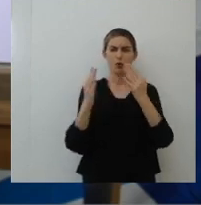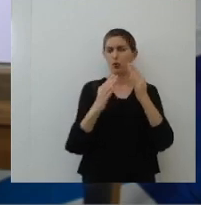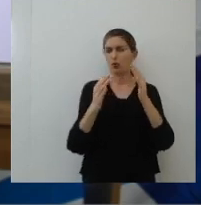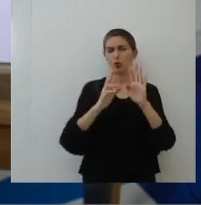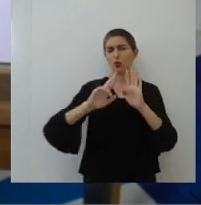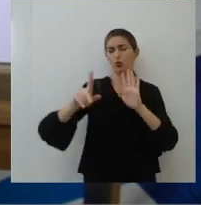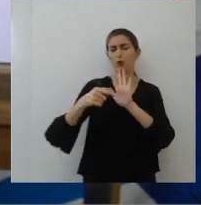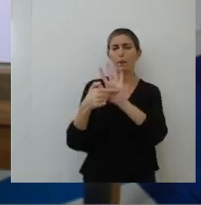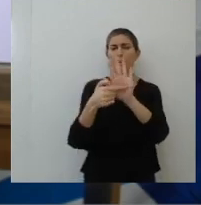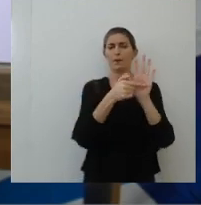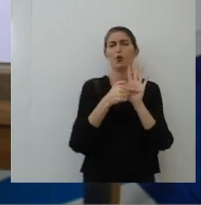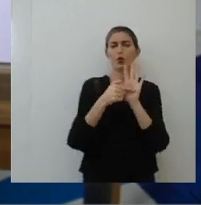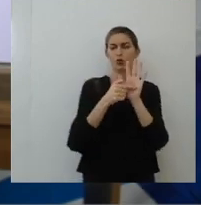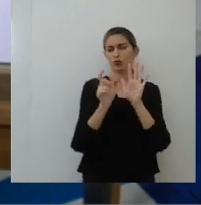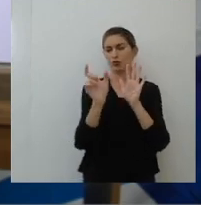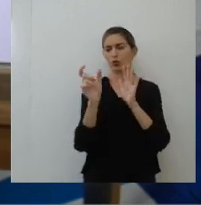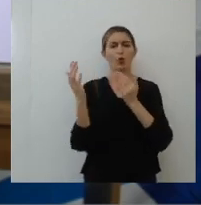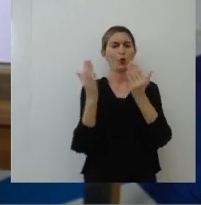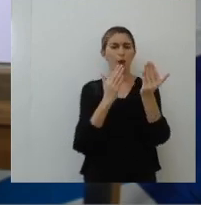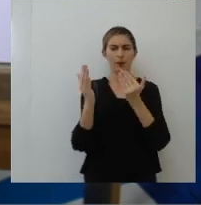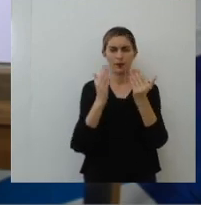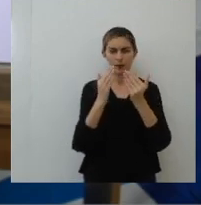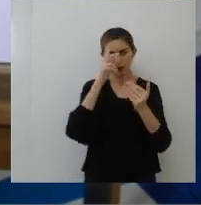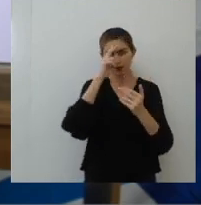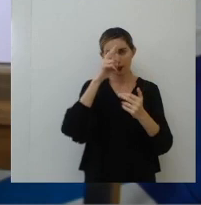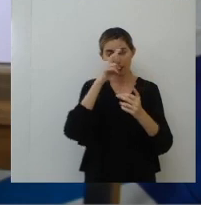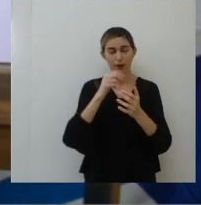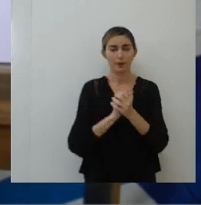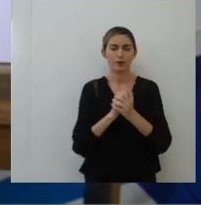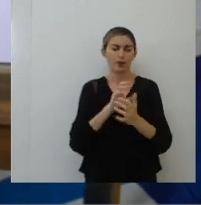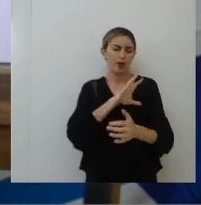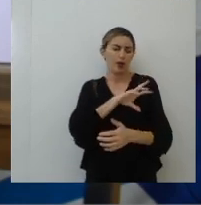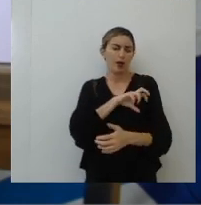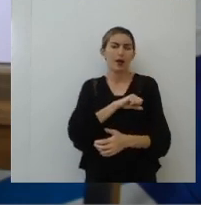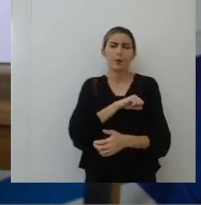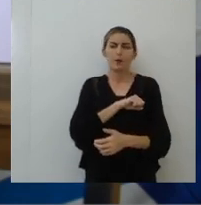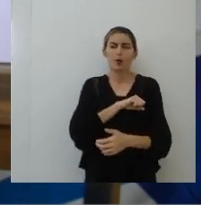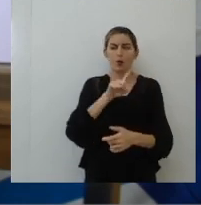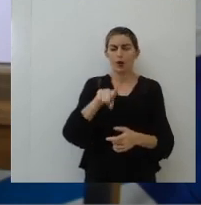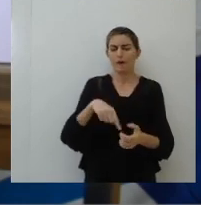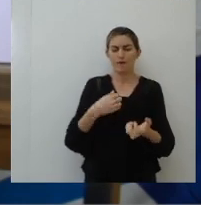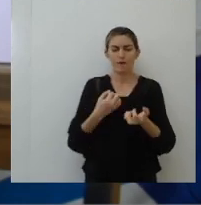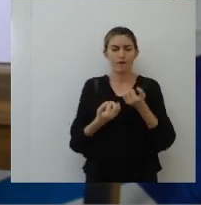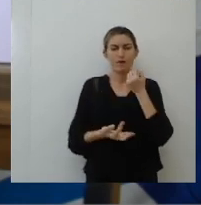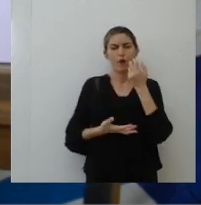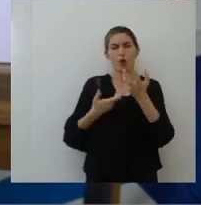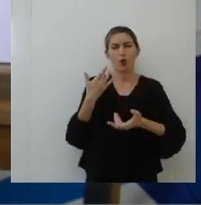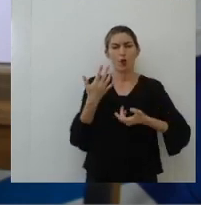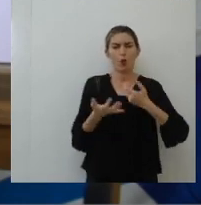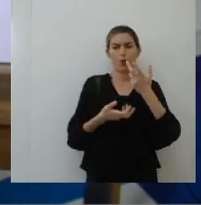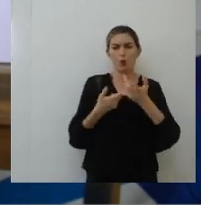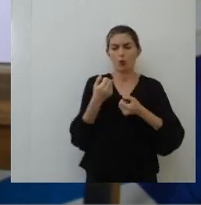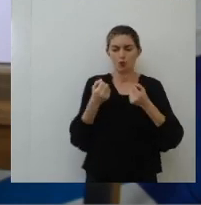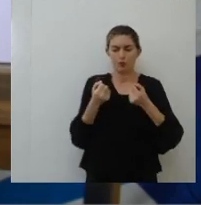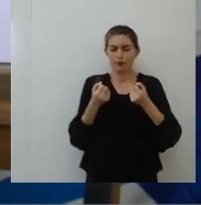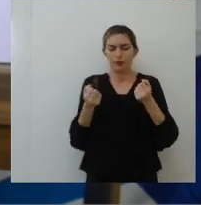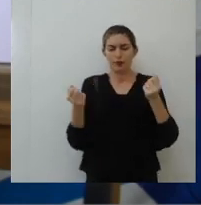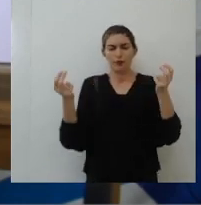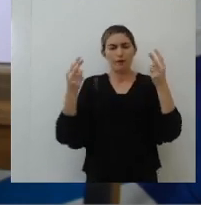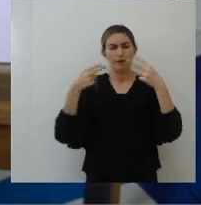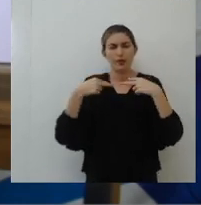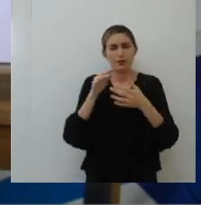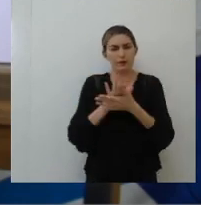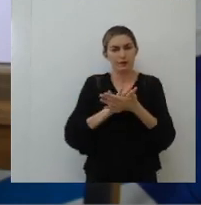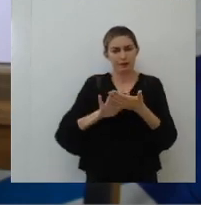não apresenta o elemento comparativo. Lembra disso? Amor é fogo que arde sem se ver. A comparação